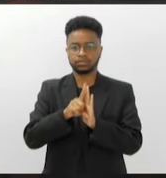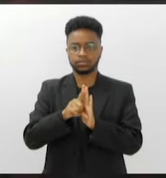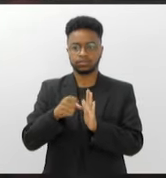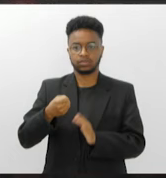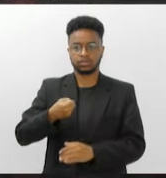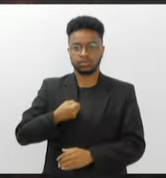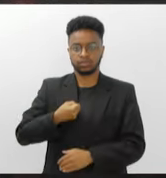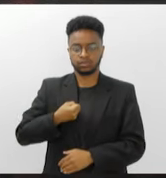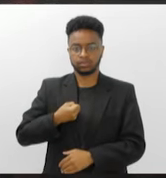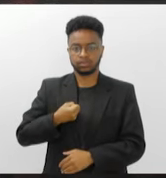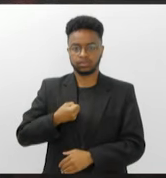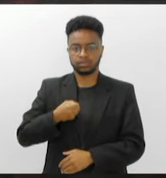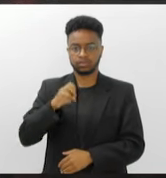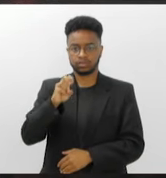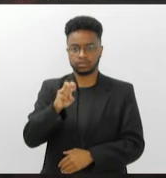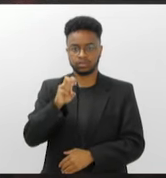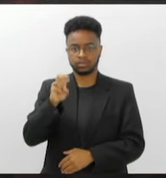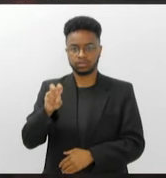número